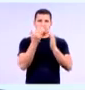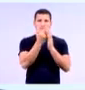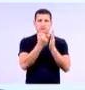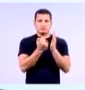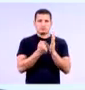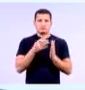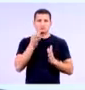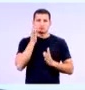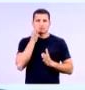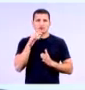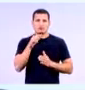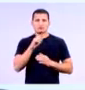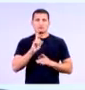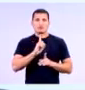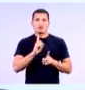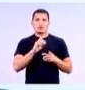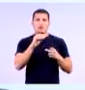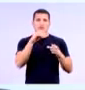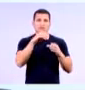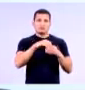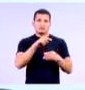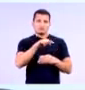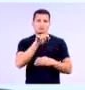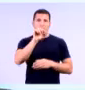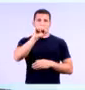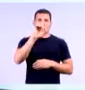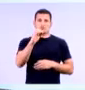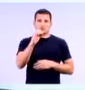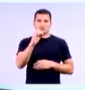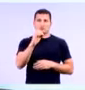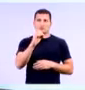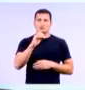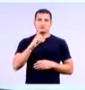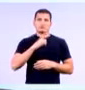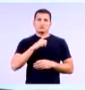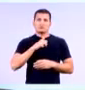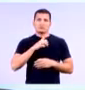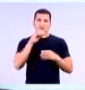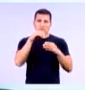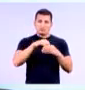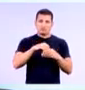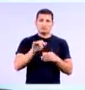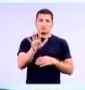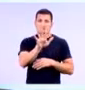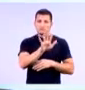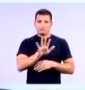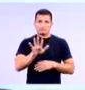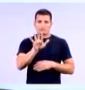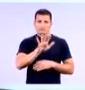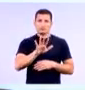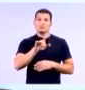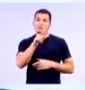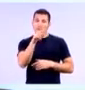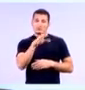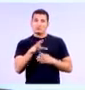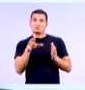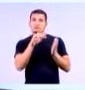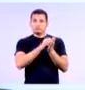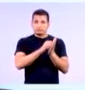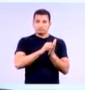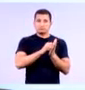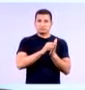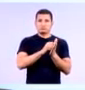ele não roda diretamente no seu sistema operacional. Existe uma máquina virtual Java, por isso você instala o Java no seu computador,